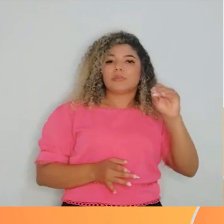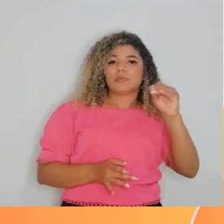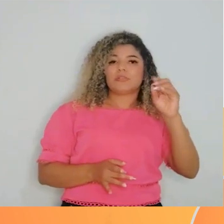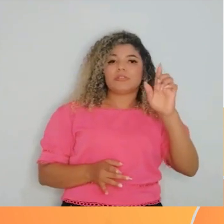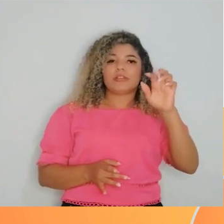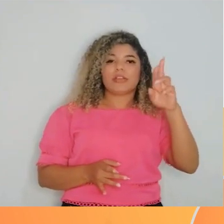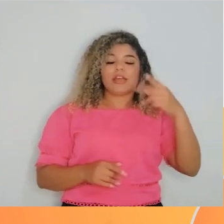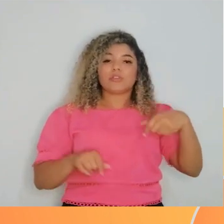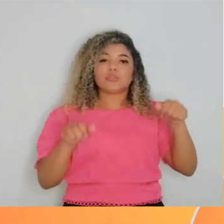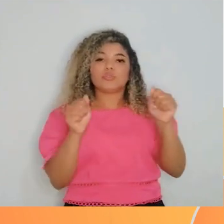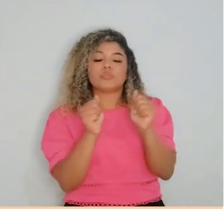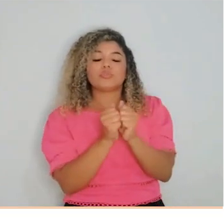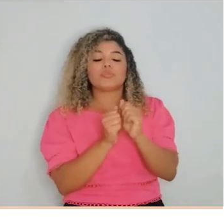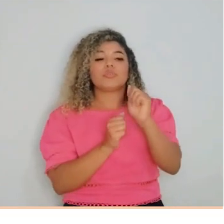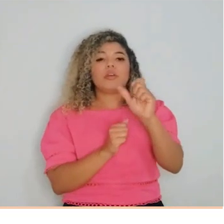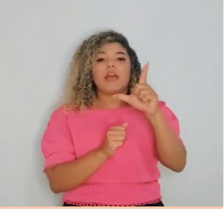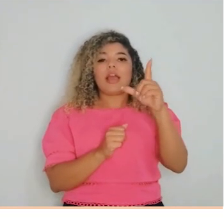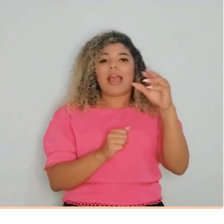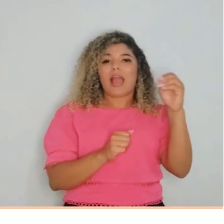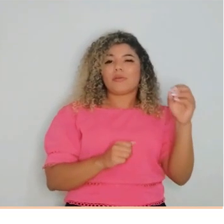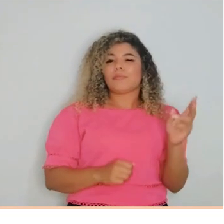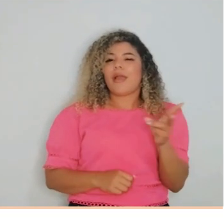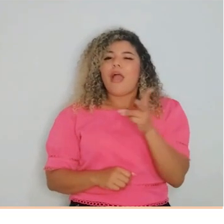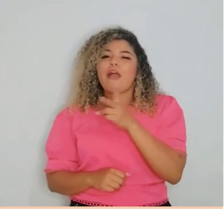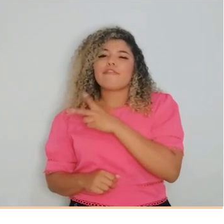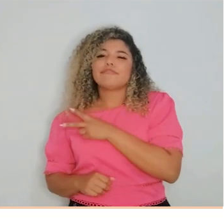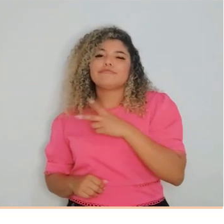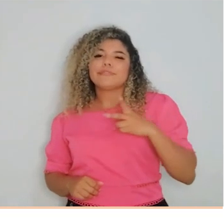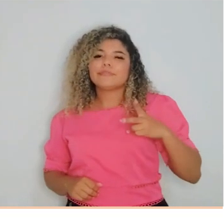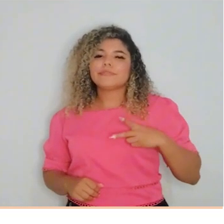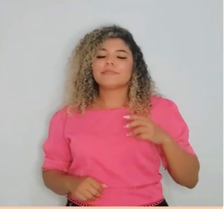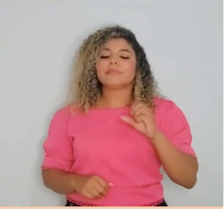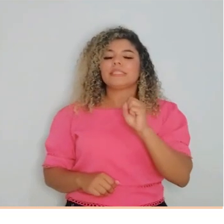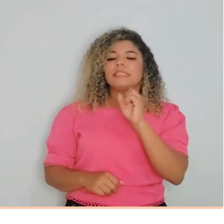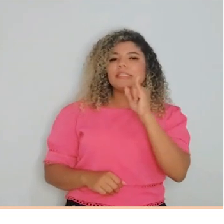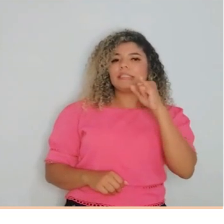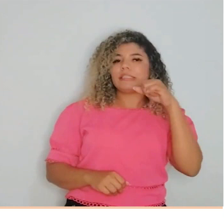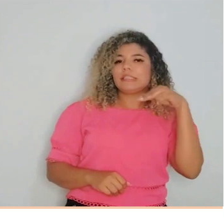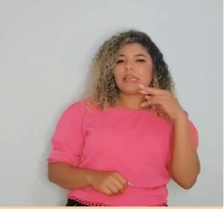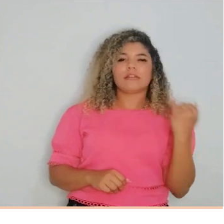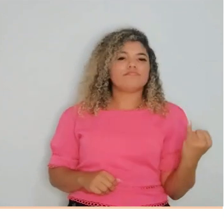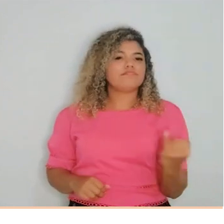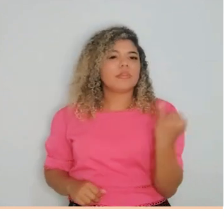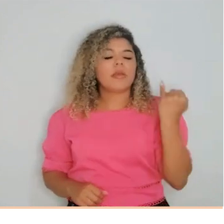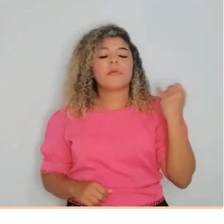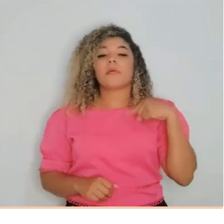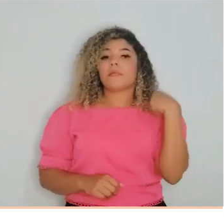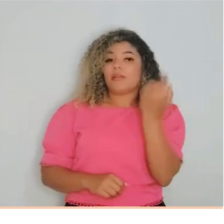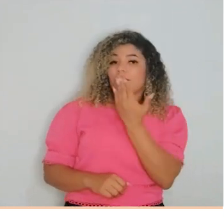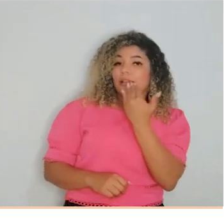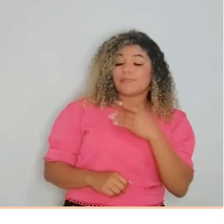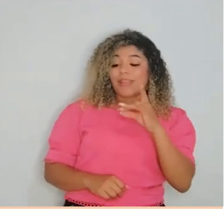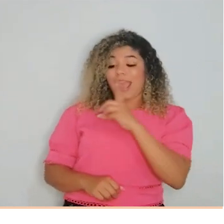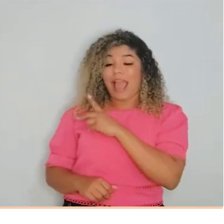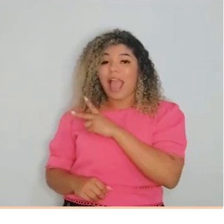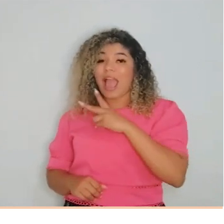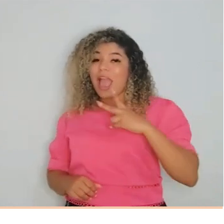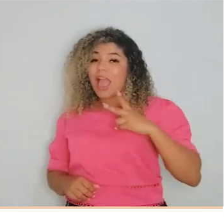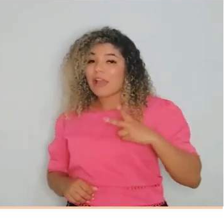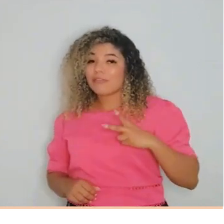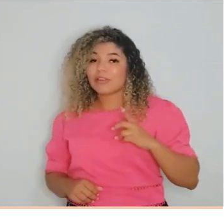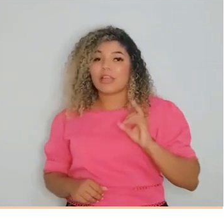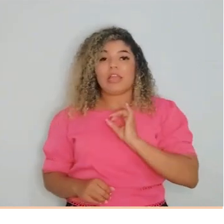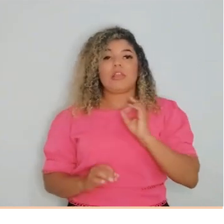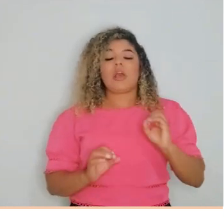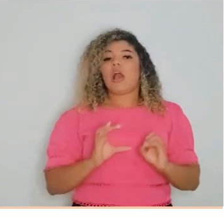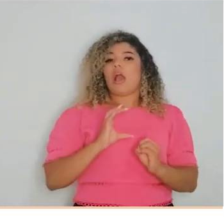e de um álcool. Vitaminas e sais minerais, como são importantes para a nossa alimentação? As vitaminas não